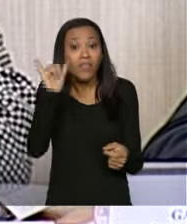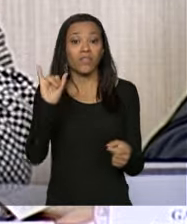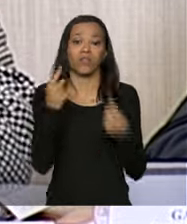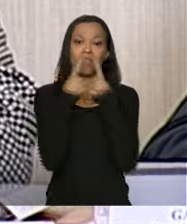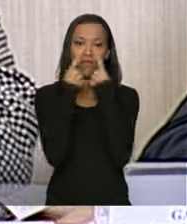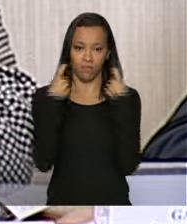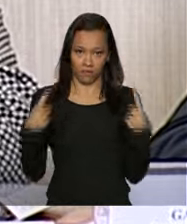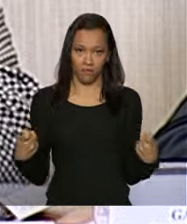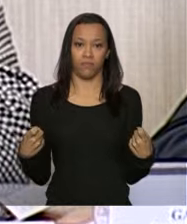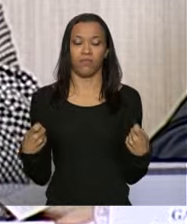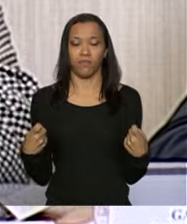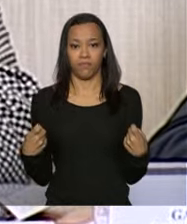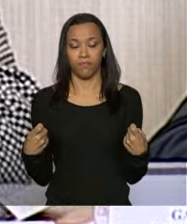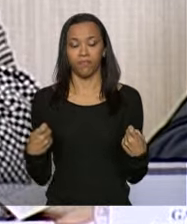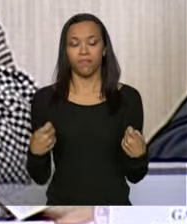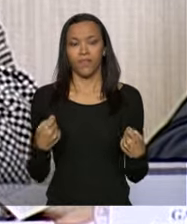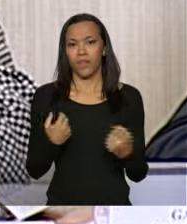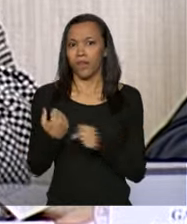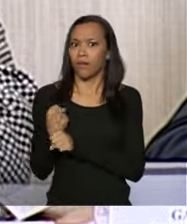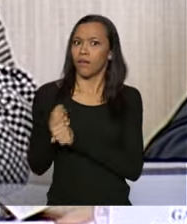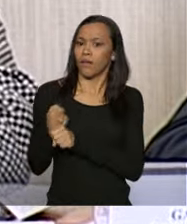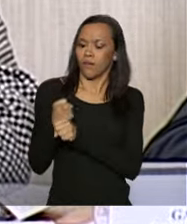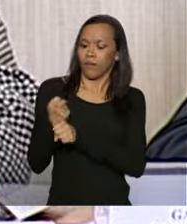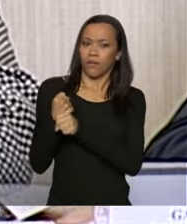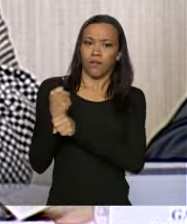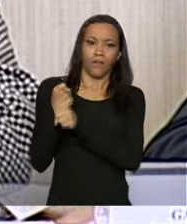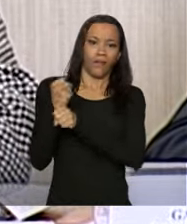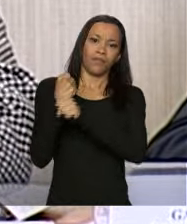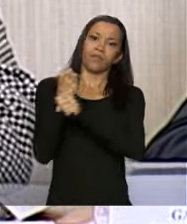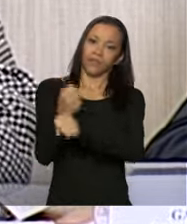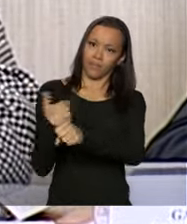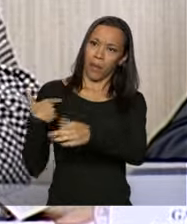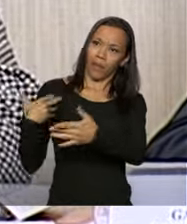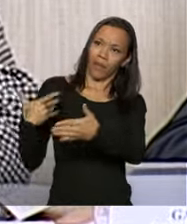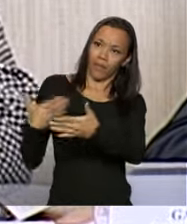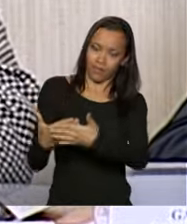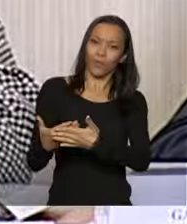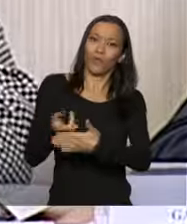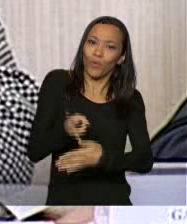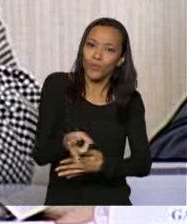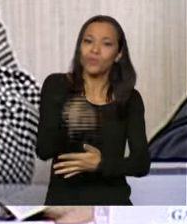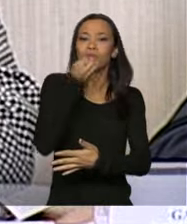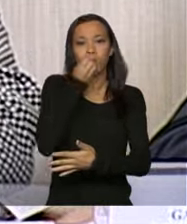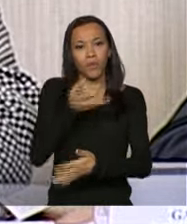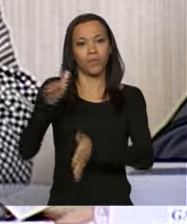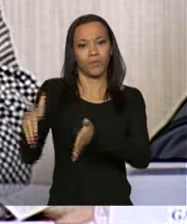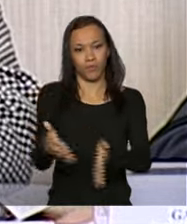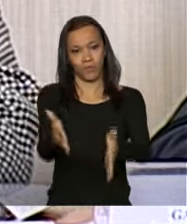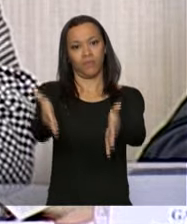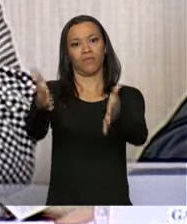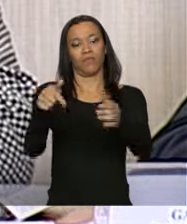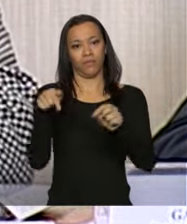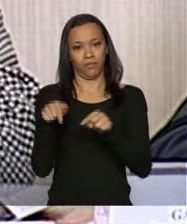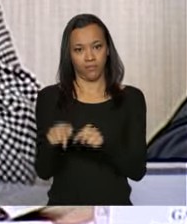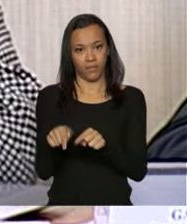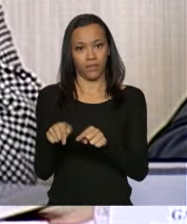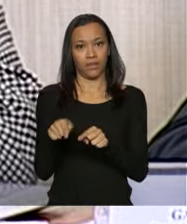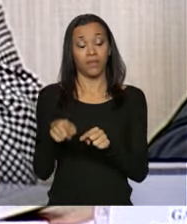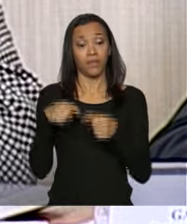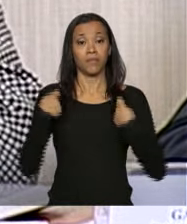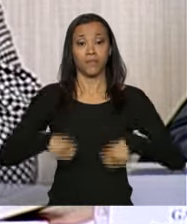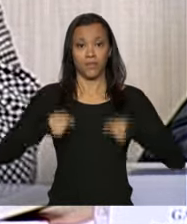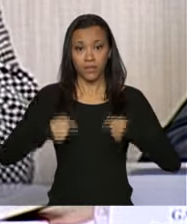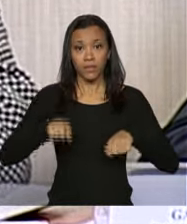violência. E tantos anos depois, é bom ver que a gente segue trilhando o bom caminho, um caminho